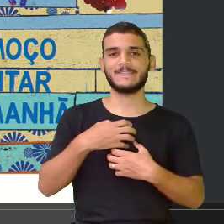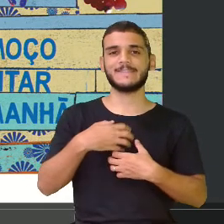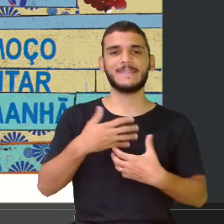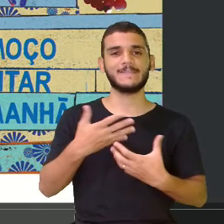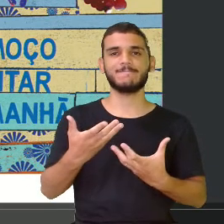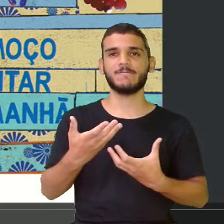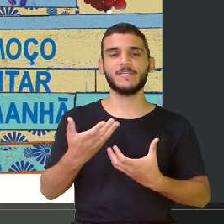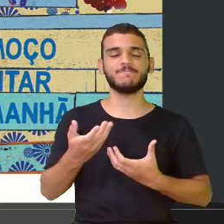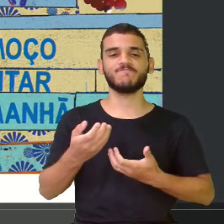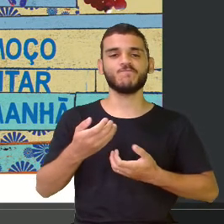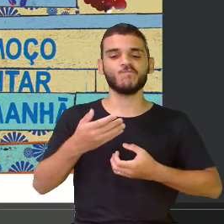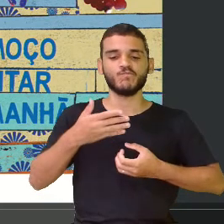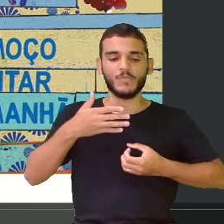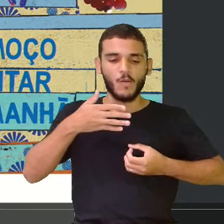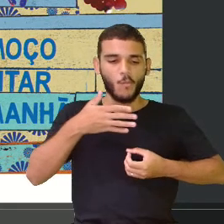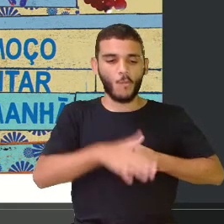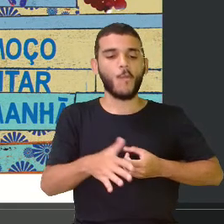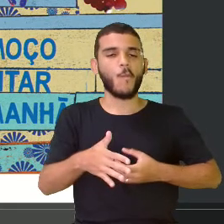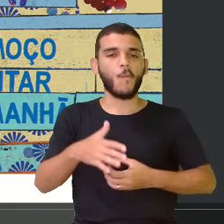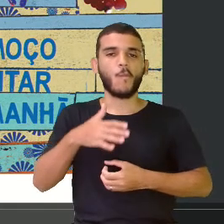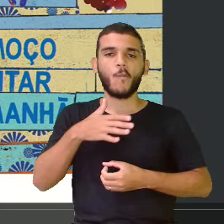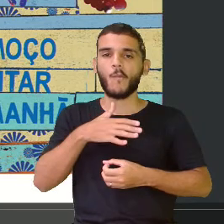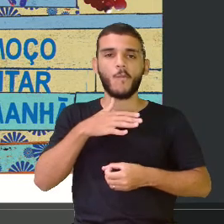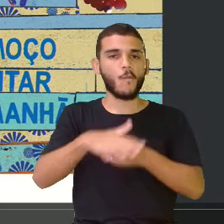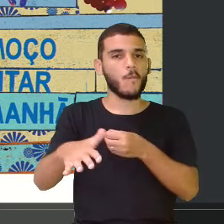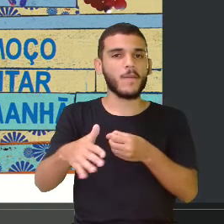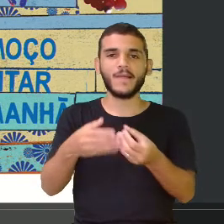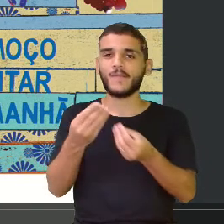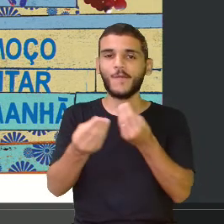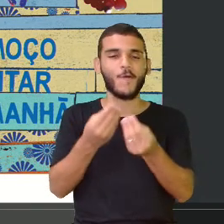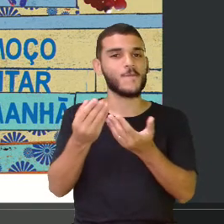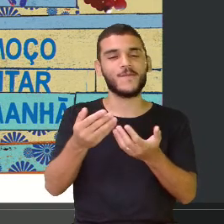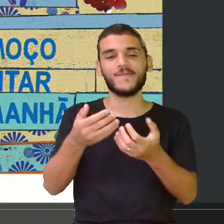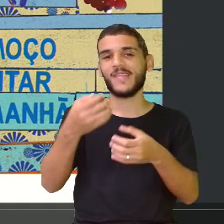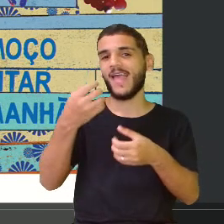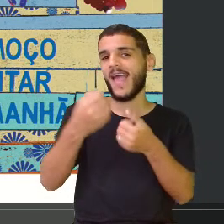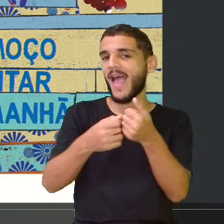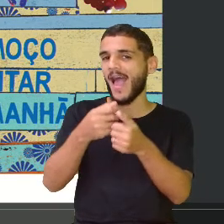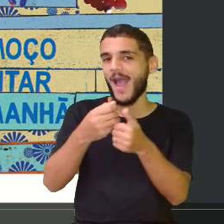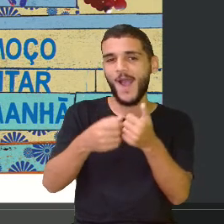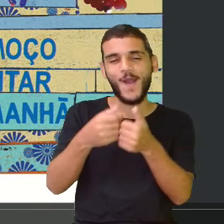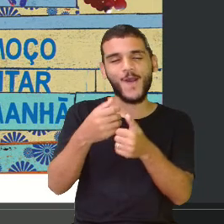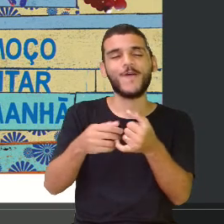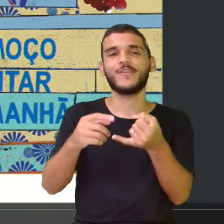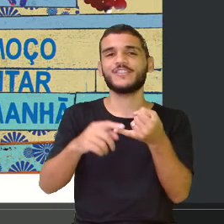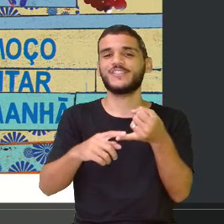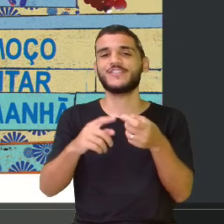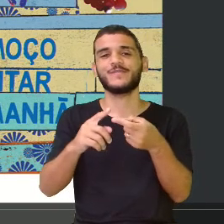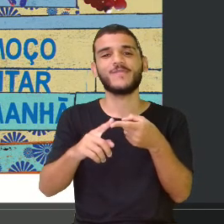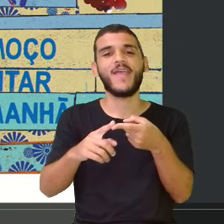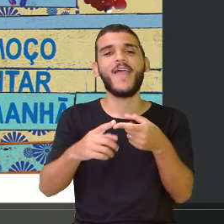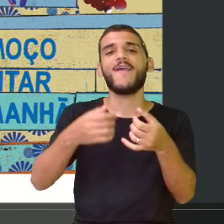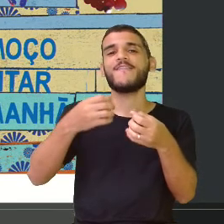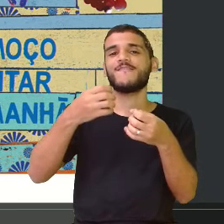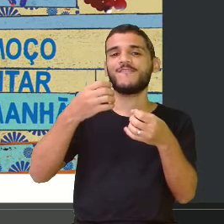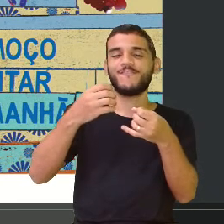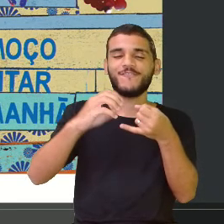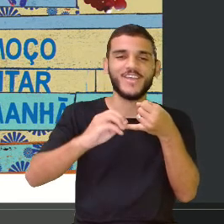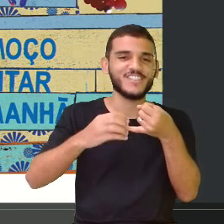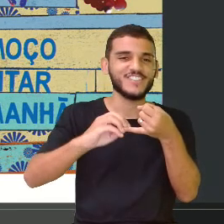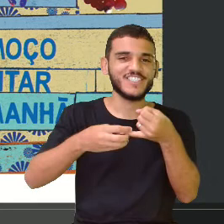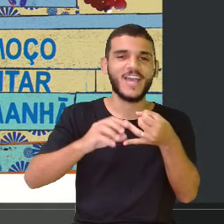Pois é, palavras como arroz, feijão, bolo, sorvete, tomate,